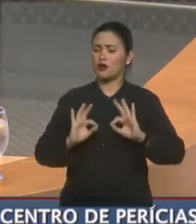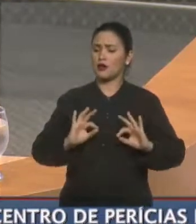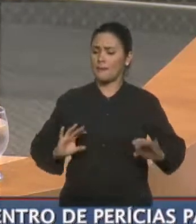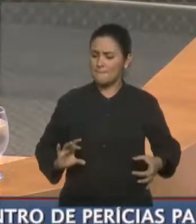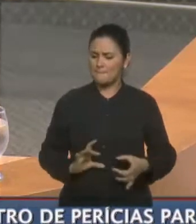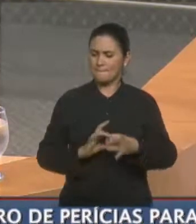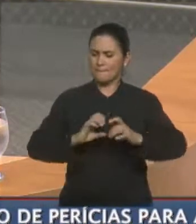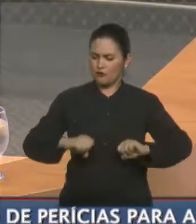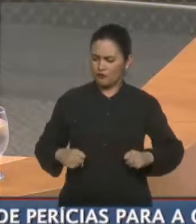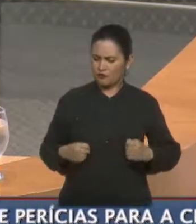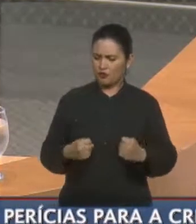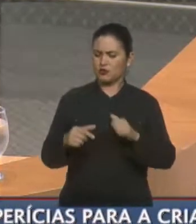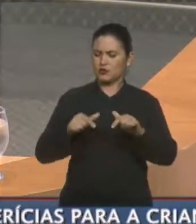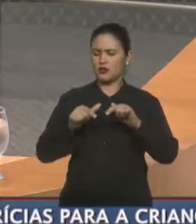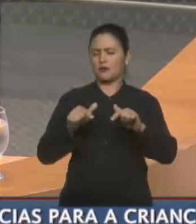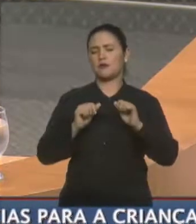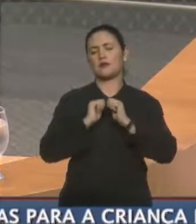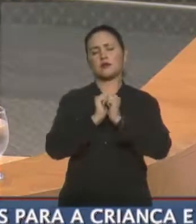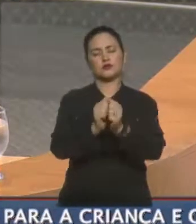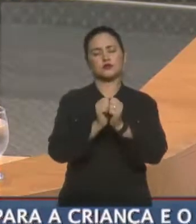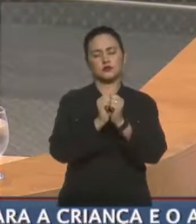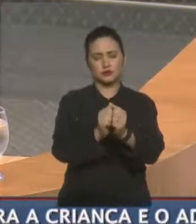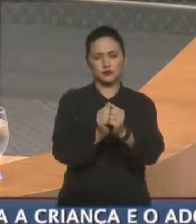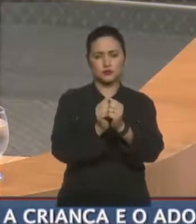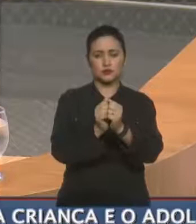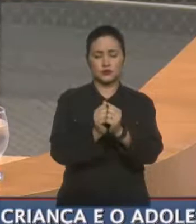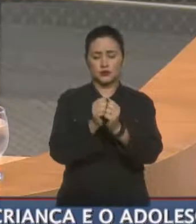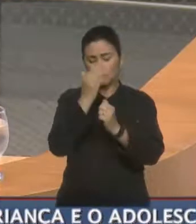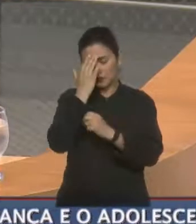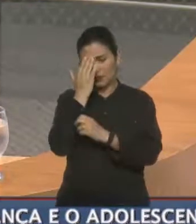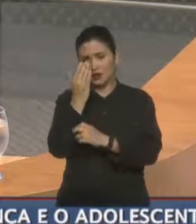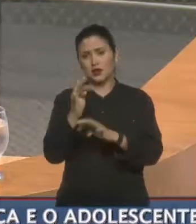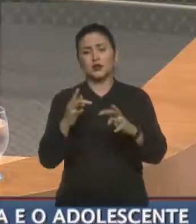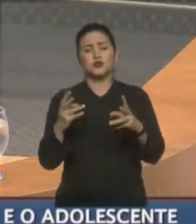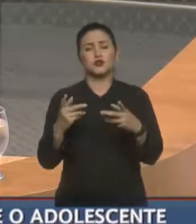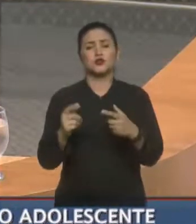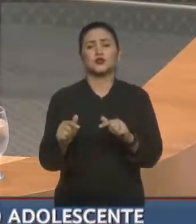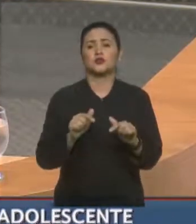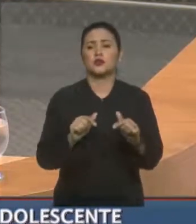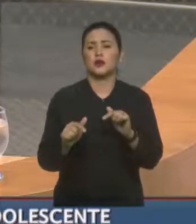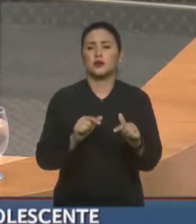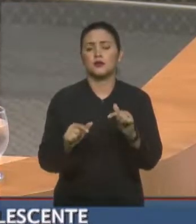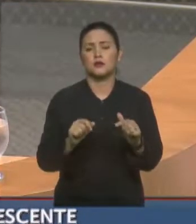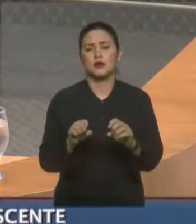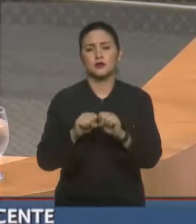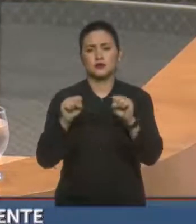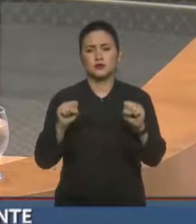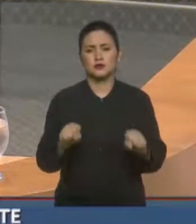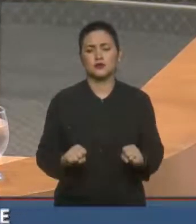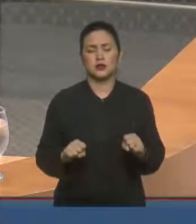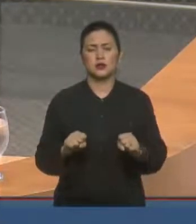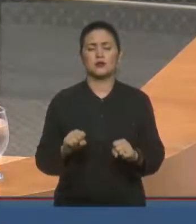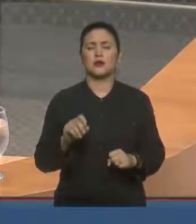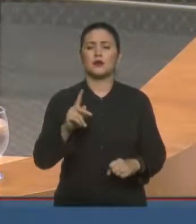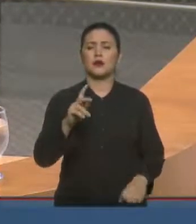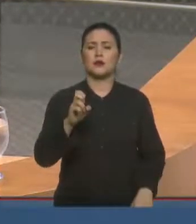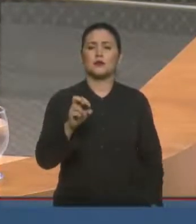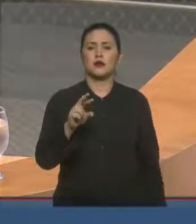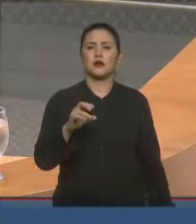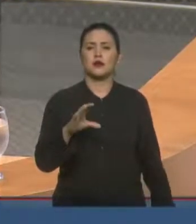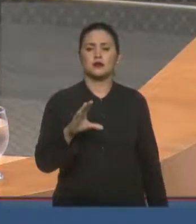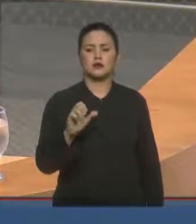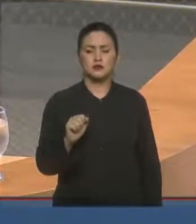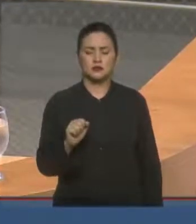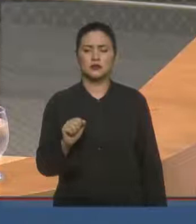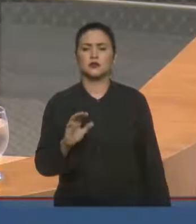os operadores do Sistema de Perícia Oficial do Estado do Maranhão e a todo o Sistema de Segurança Pública pelos